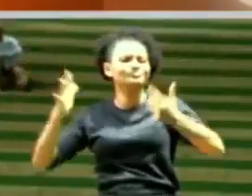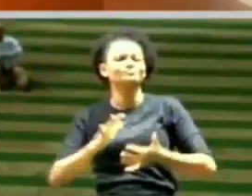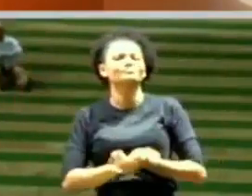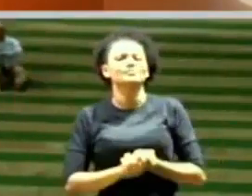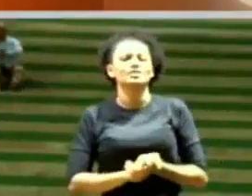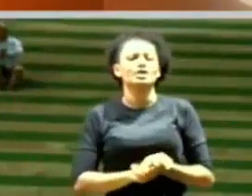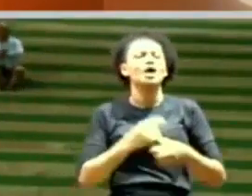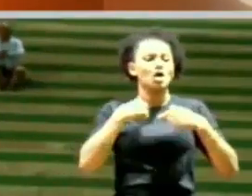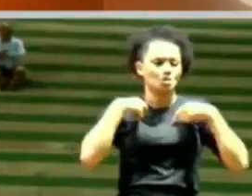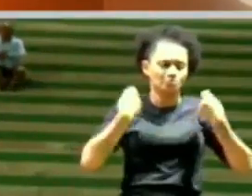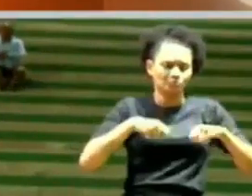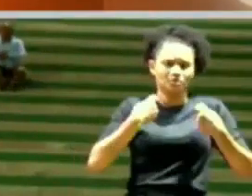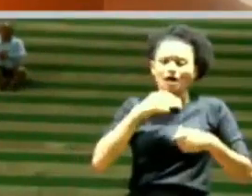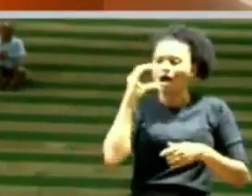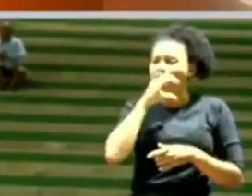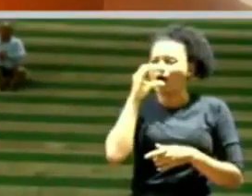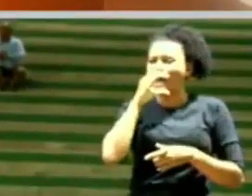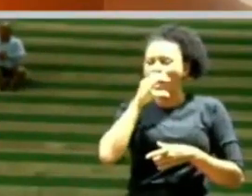Eu preciso adiantar.